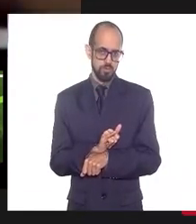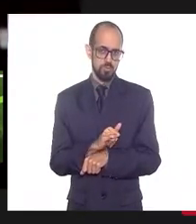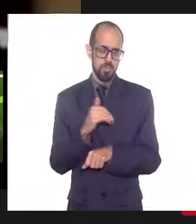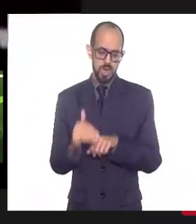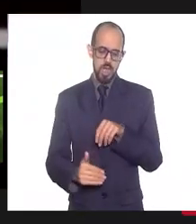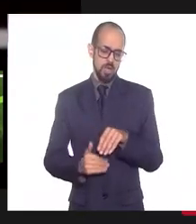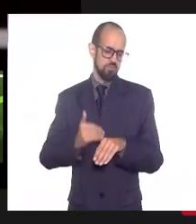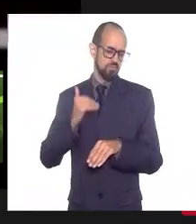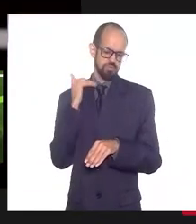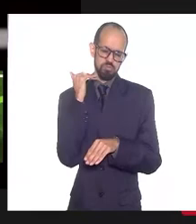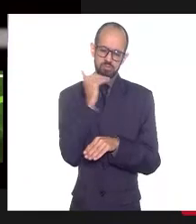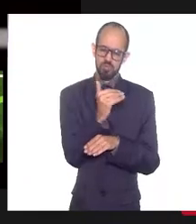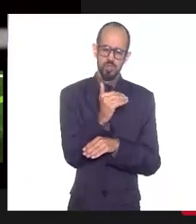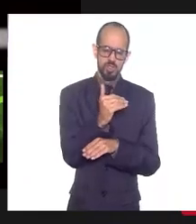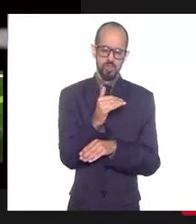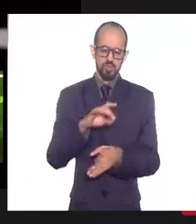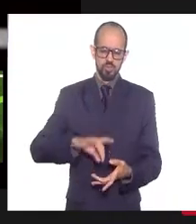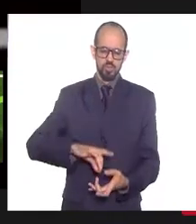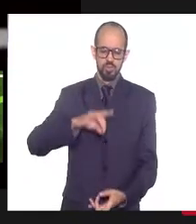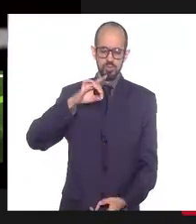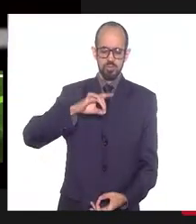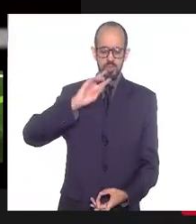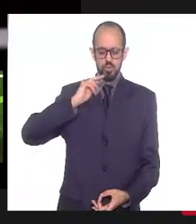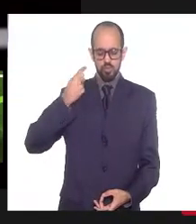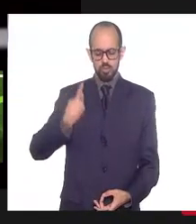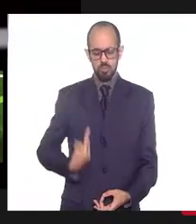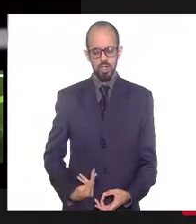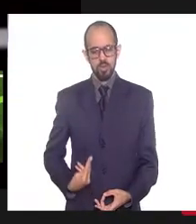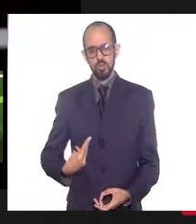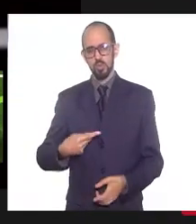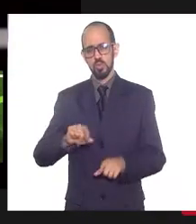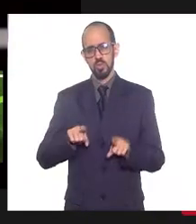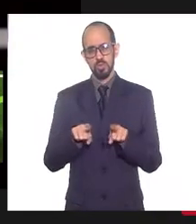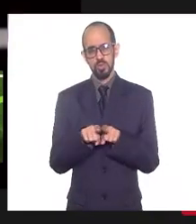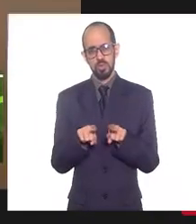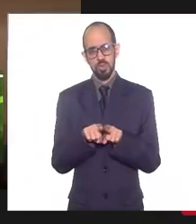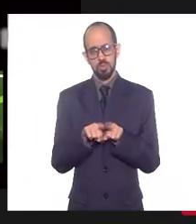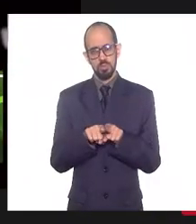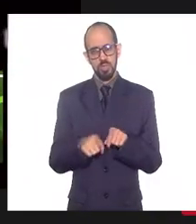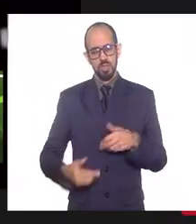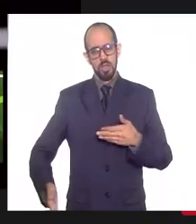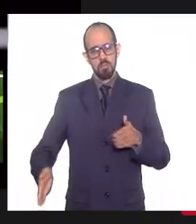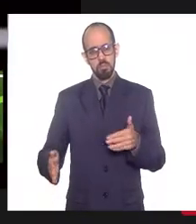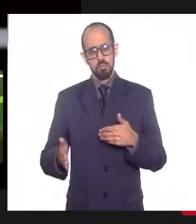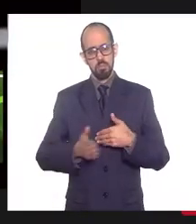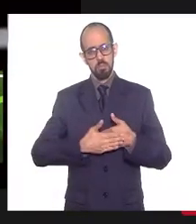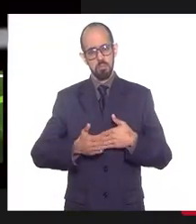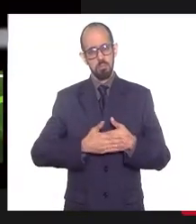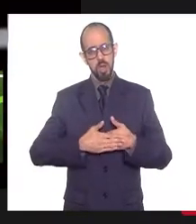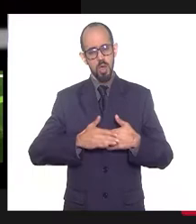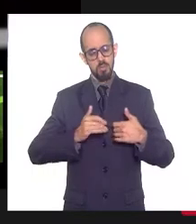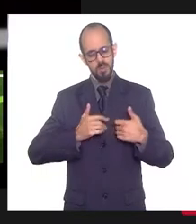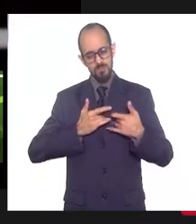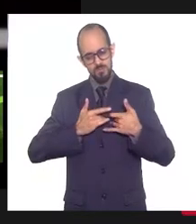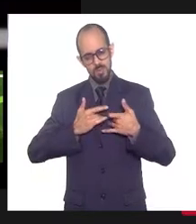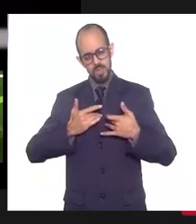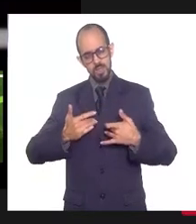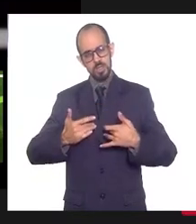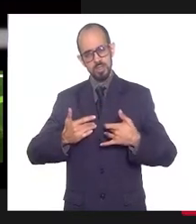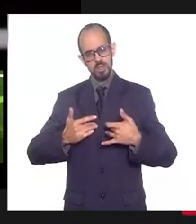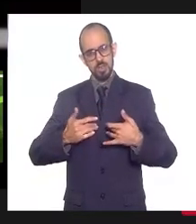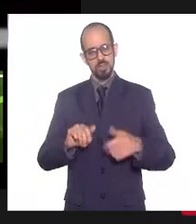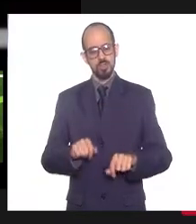elevação do espírito humano em direção à fraternidade,